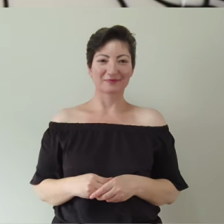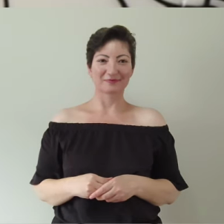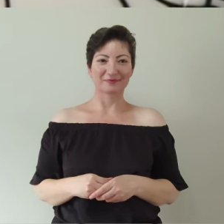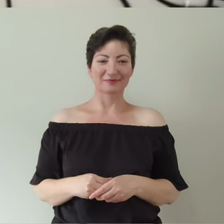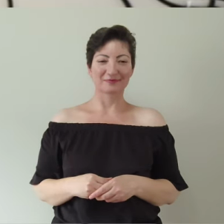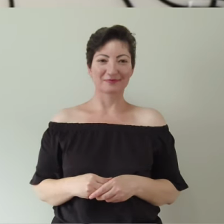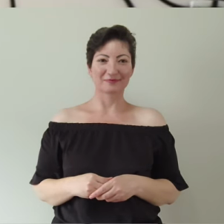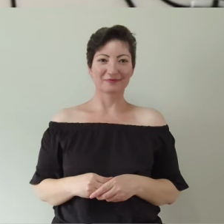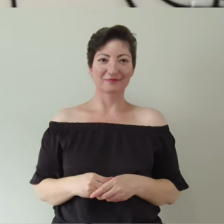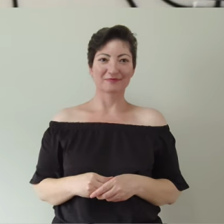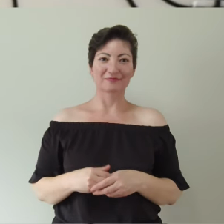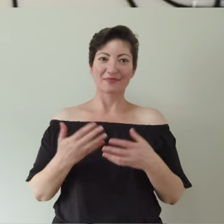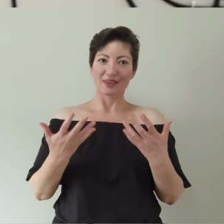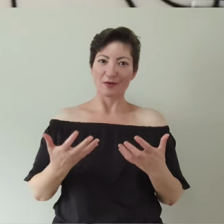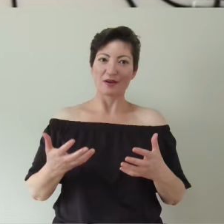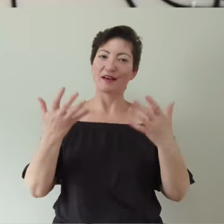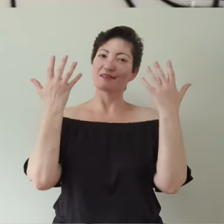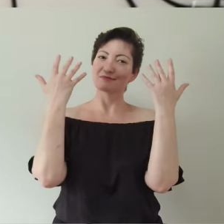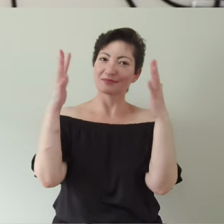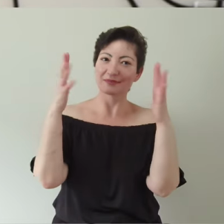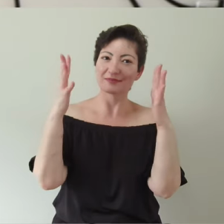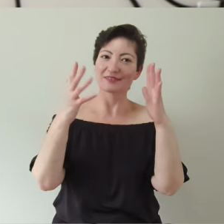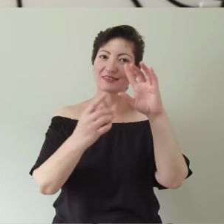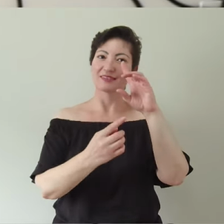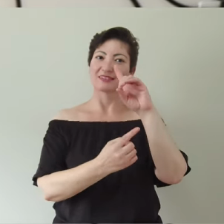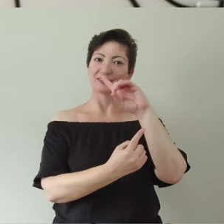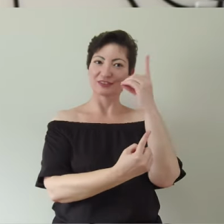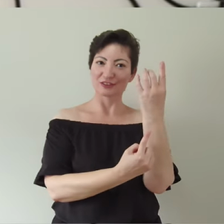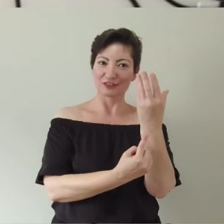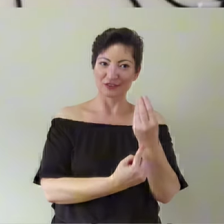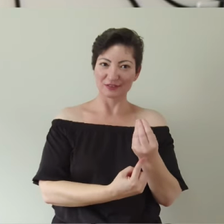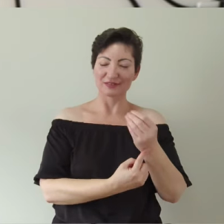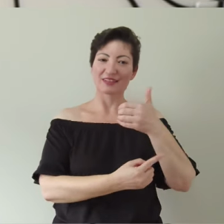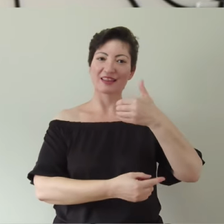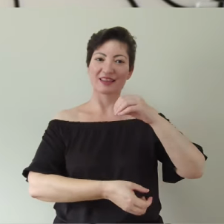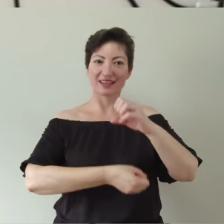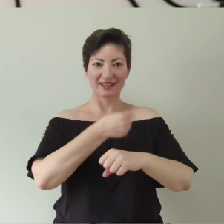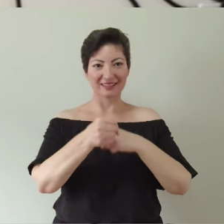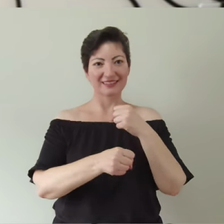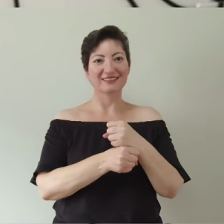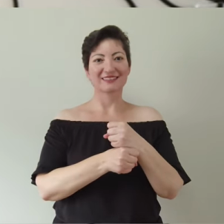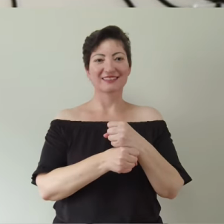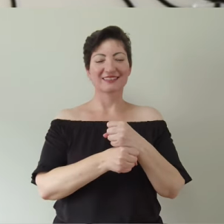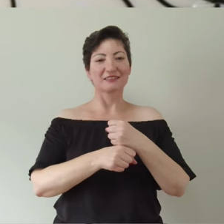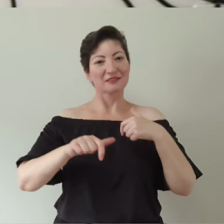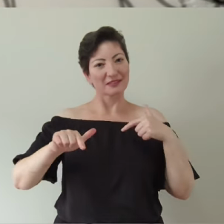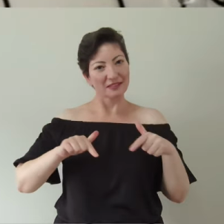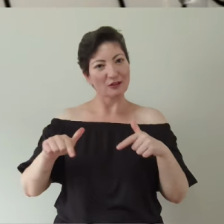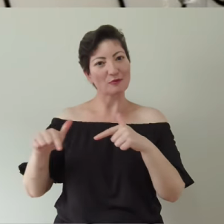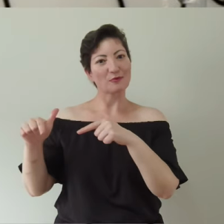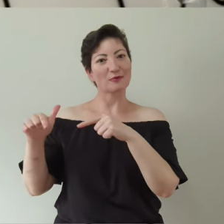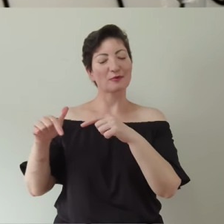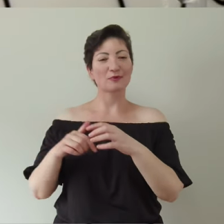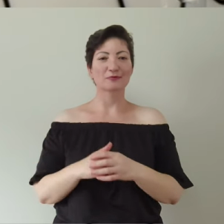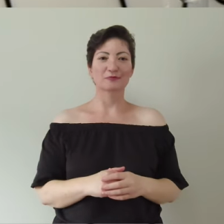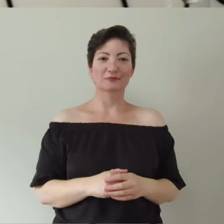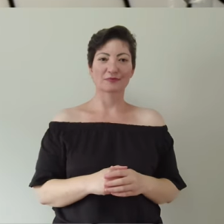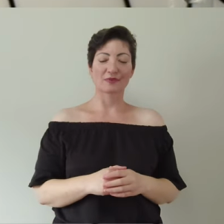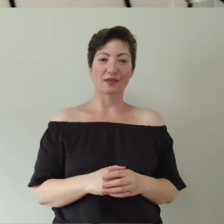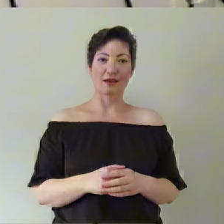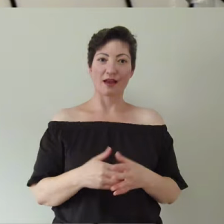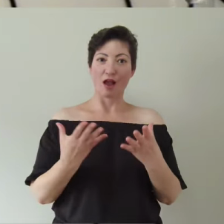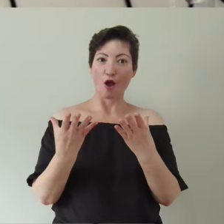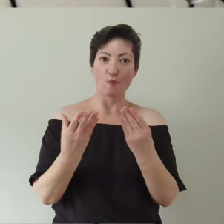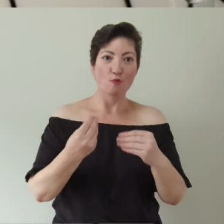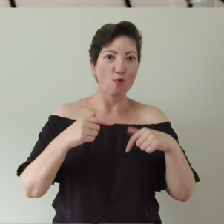Eu quero parabenizar o grupo Dia de Arte pelos 10 anos de trabalho. É muito trabalho,